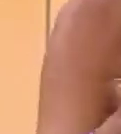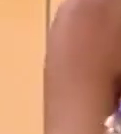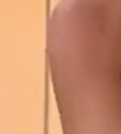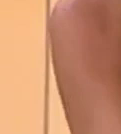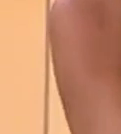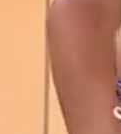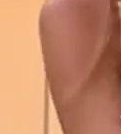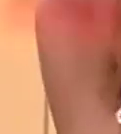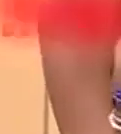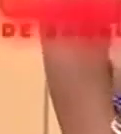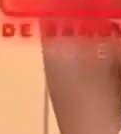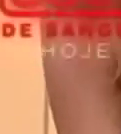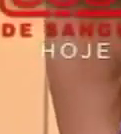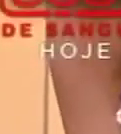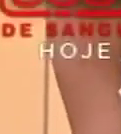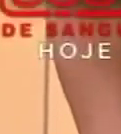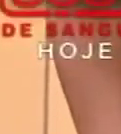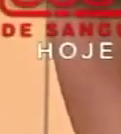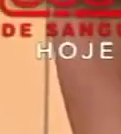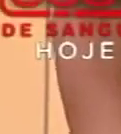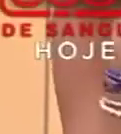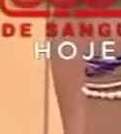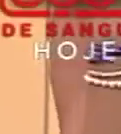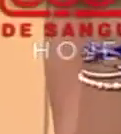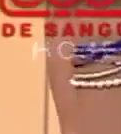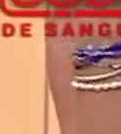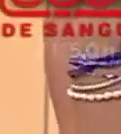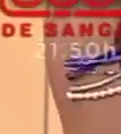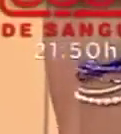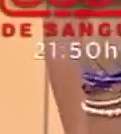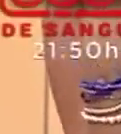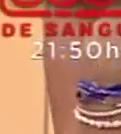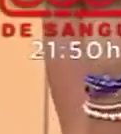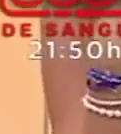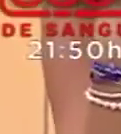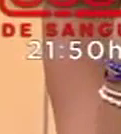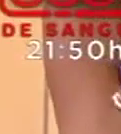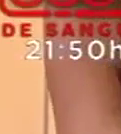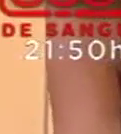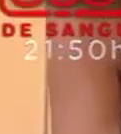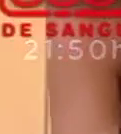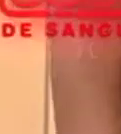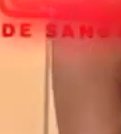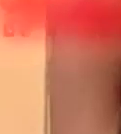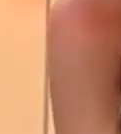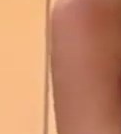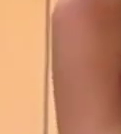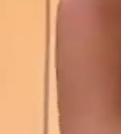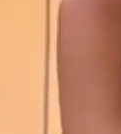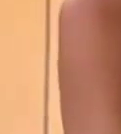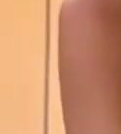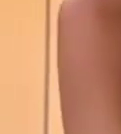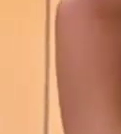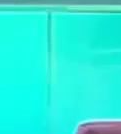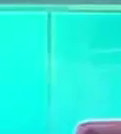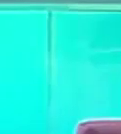escupir porque eu vi ela tem um tom de pele tão bonito uns olhos lindíssimos uma um cabelo também assim ar ruivado cor de fogo lindísimo por isso eu pensei